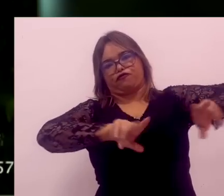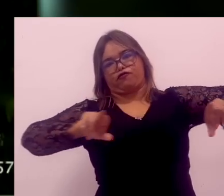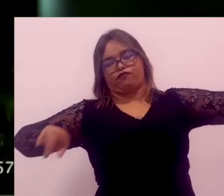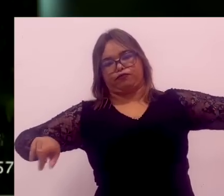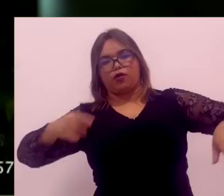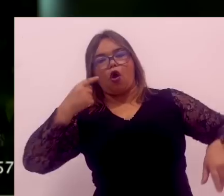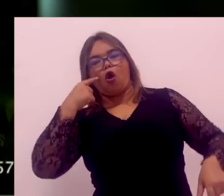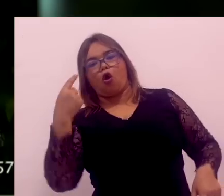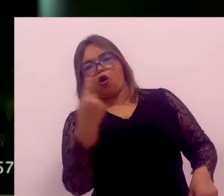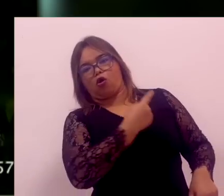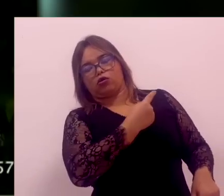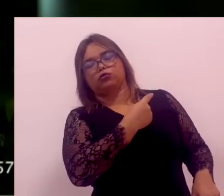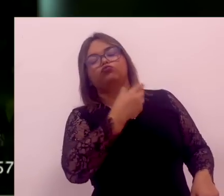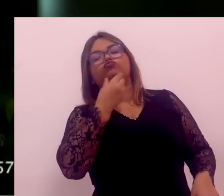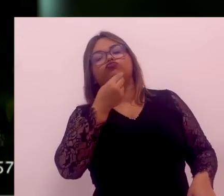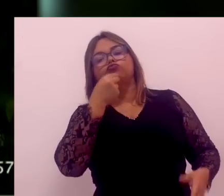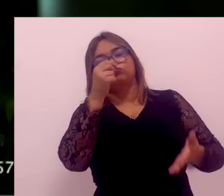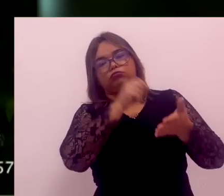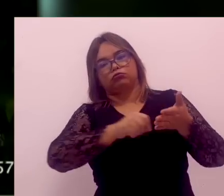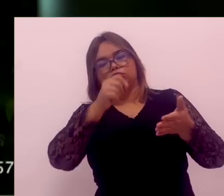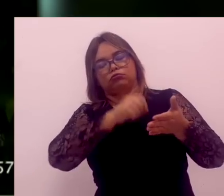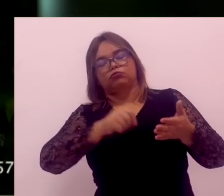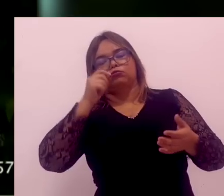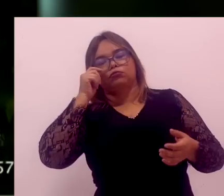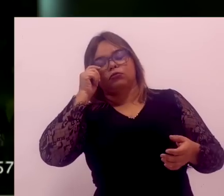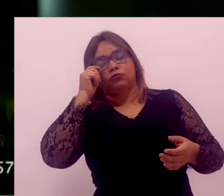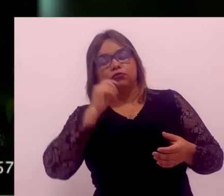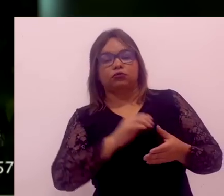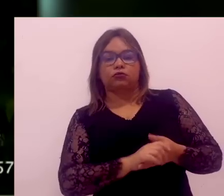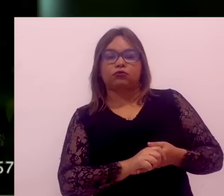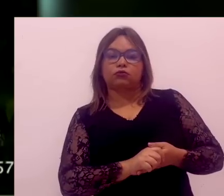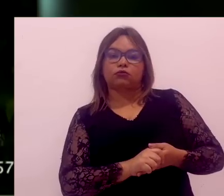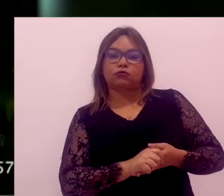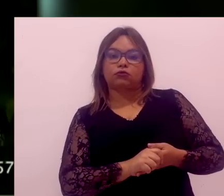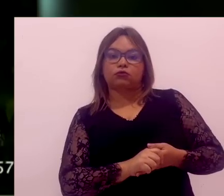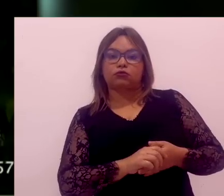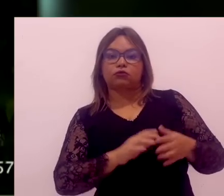que era a namorada de Philip Rothschild.